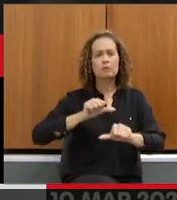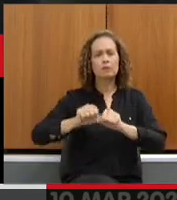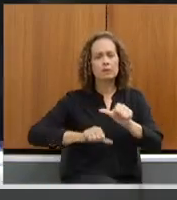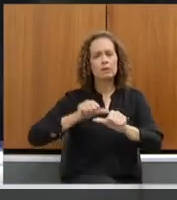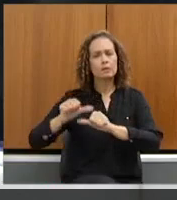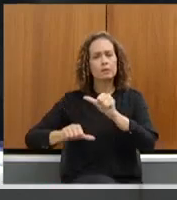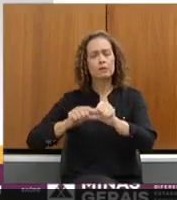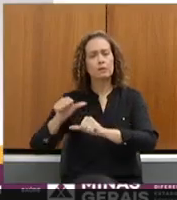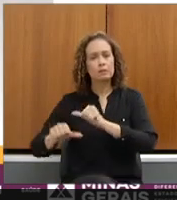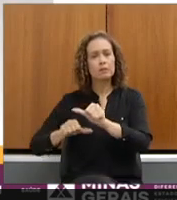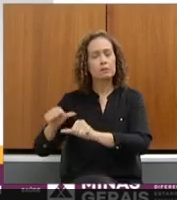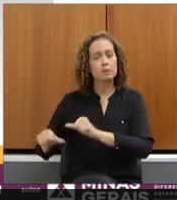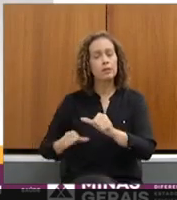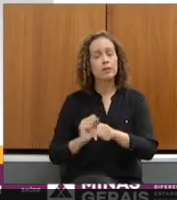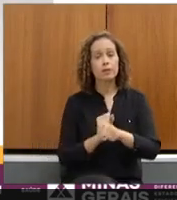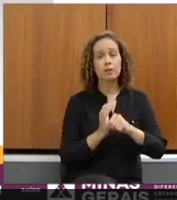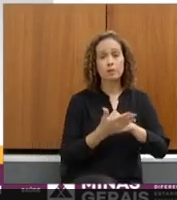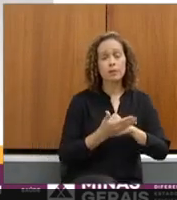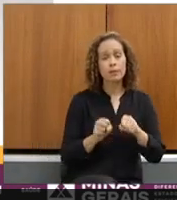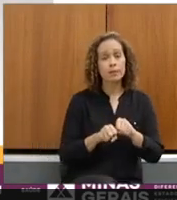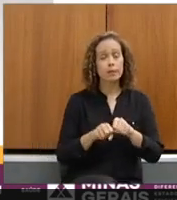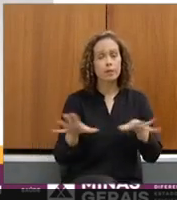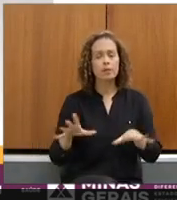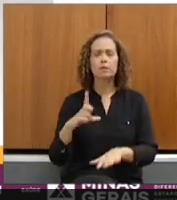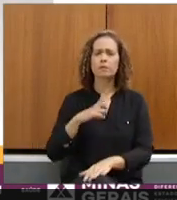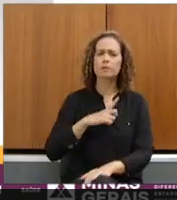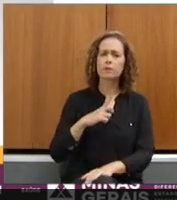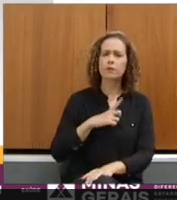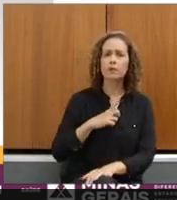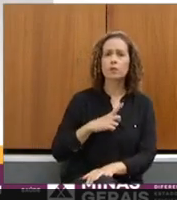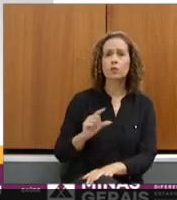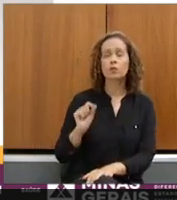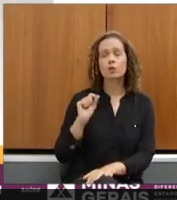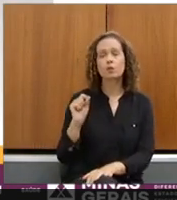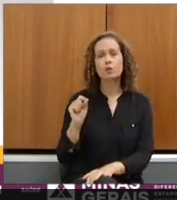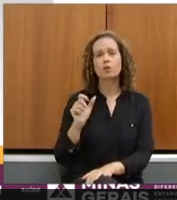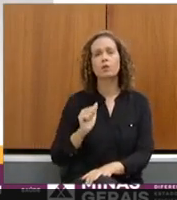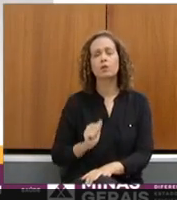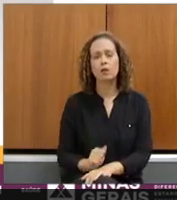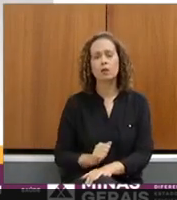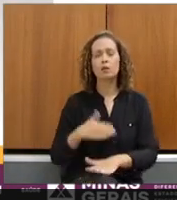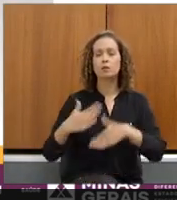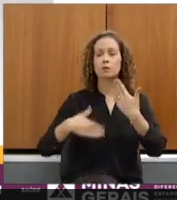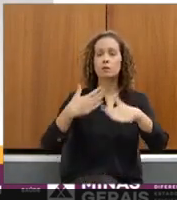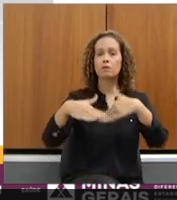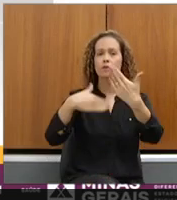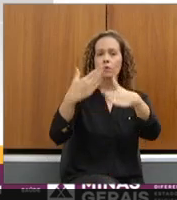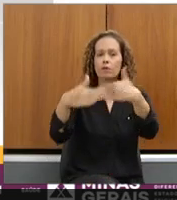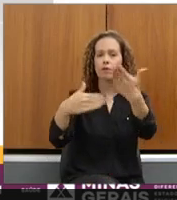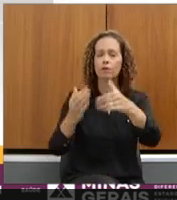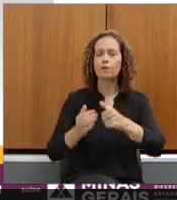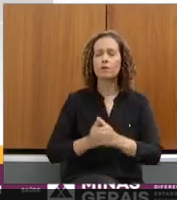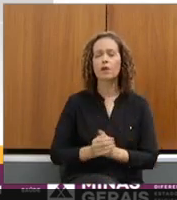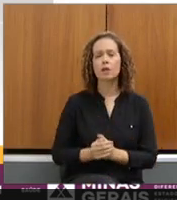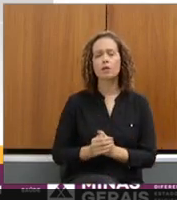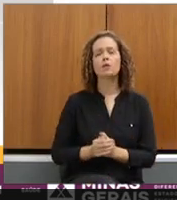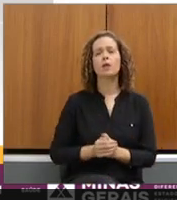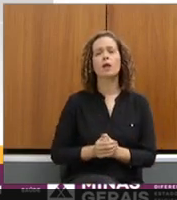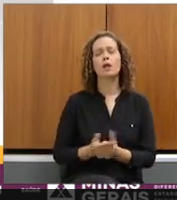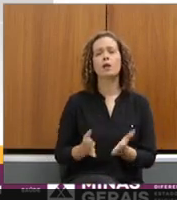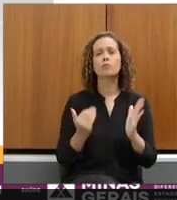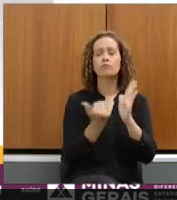comportamental da epidemia o que nós tivemos foi que avançar em que desenvolveram uma onda roxa uma onda